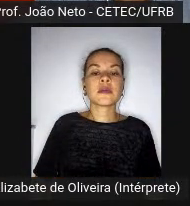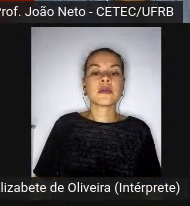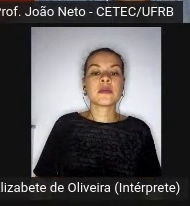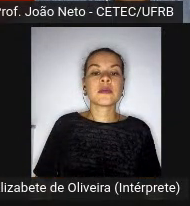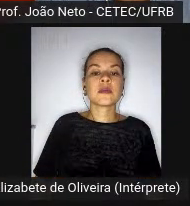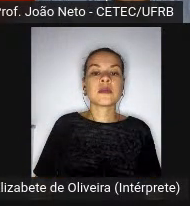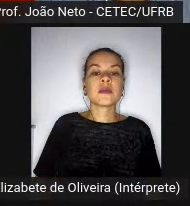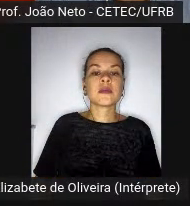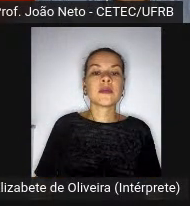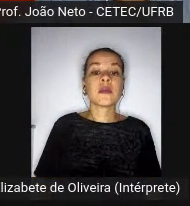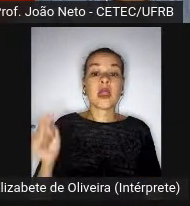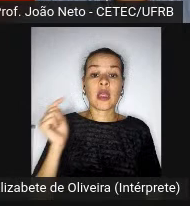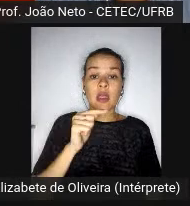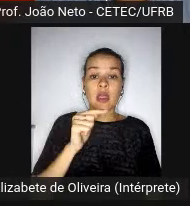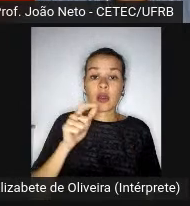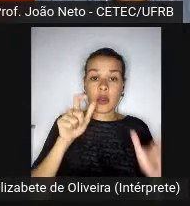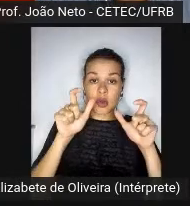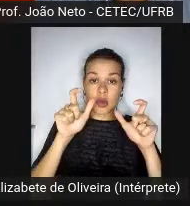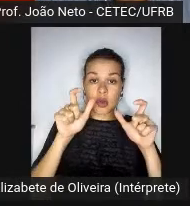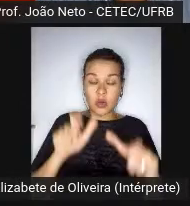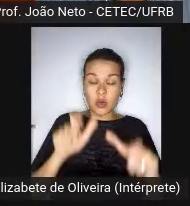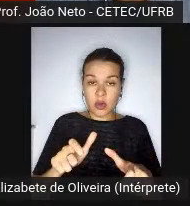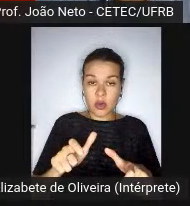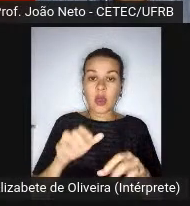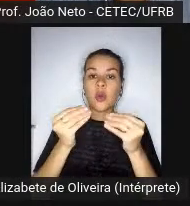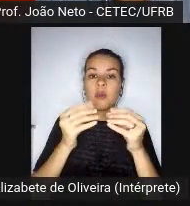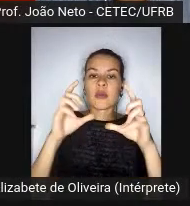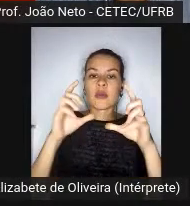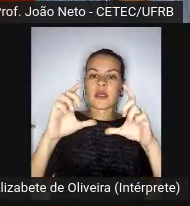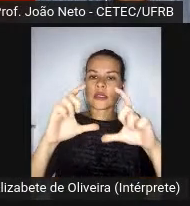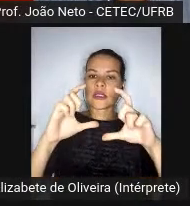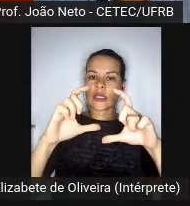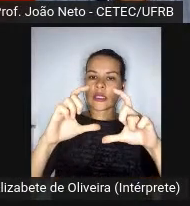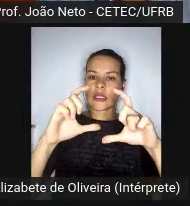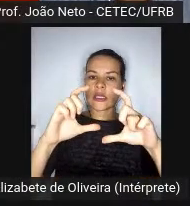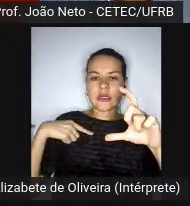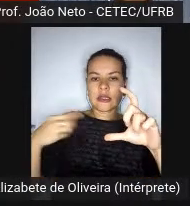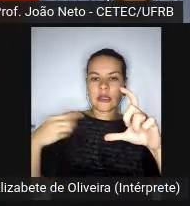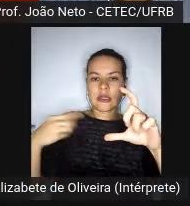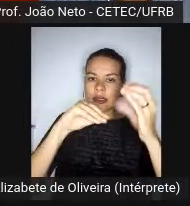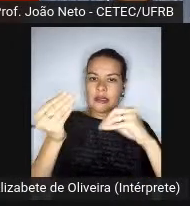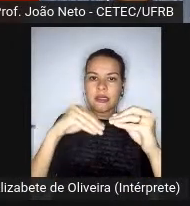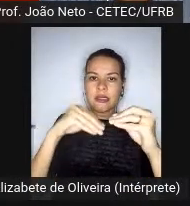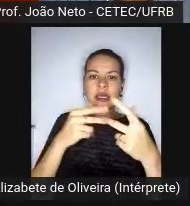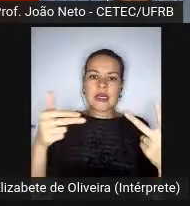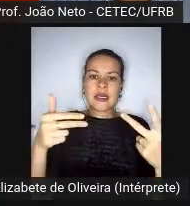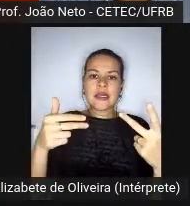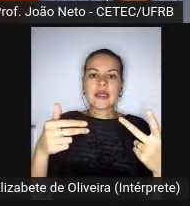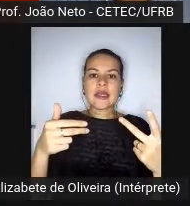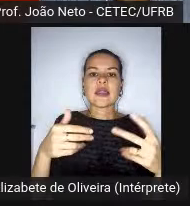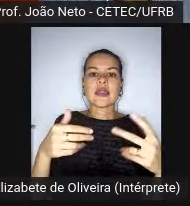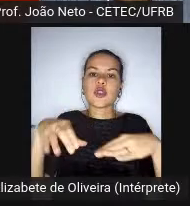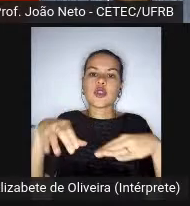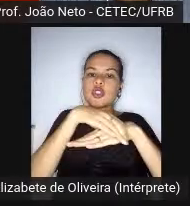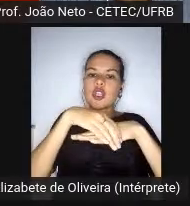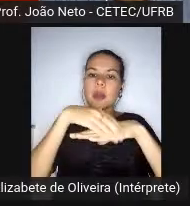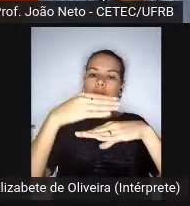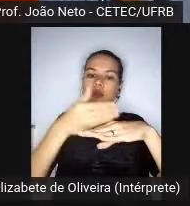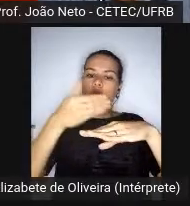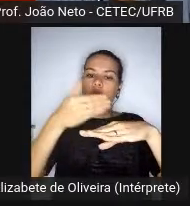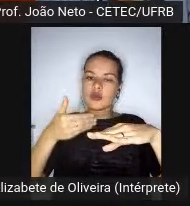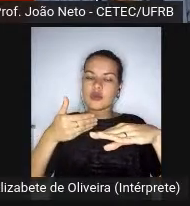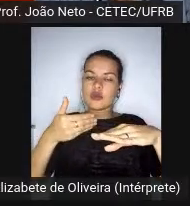é o local onde armazenamos a caixinha de armazenamos aqui e colocamos do lado do sapato a aqui